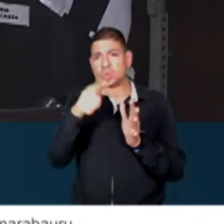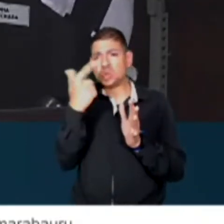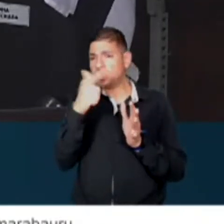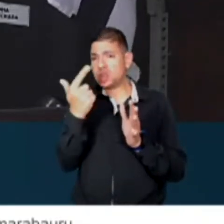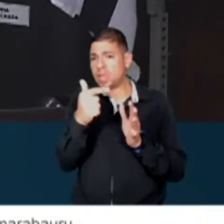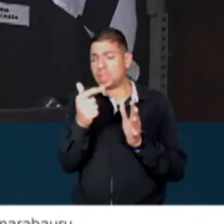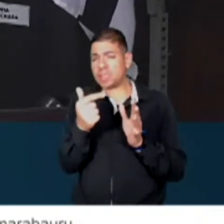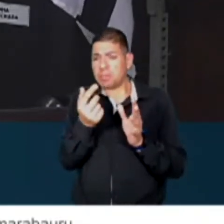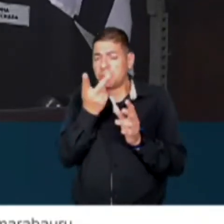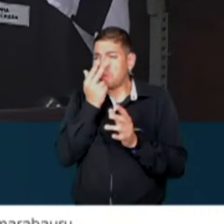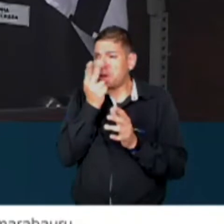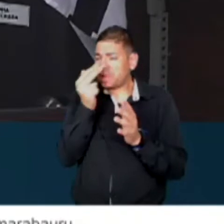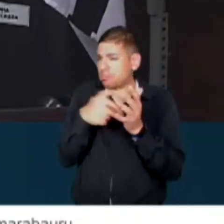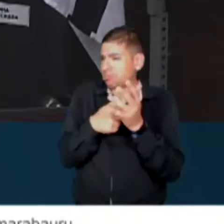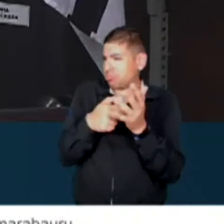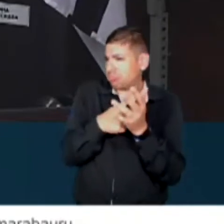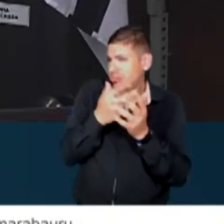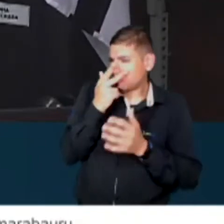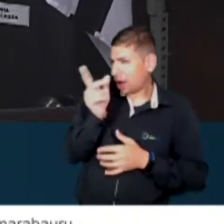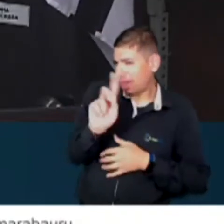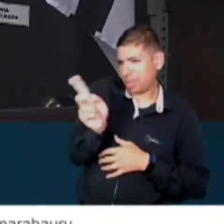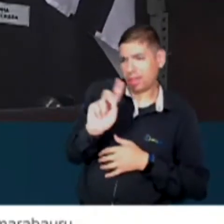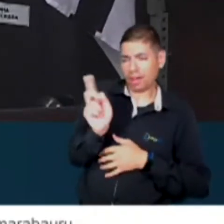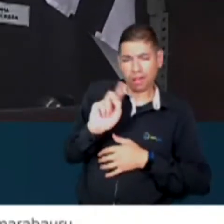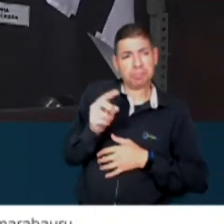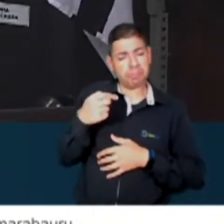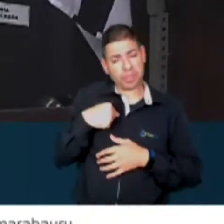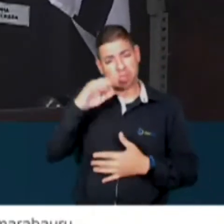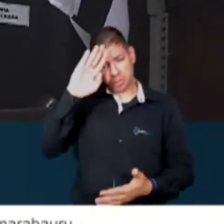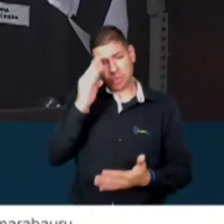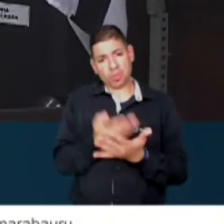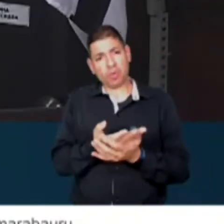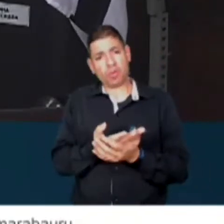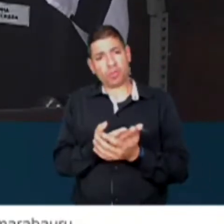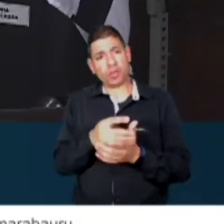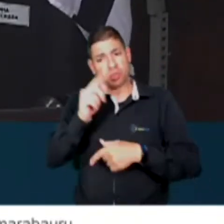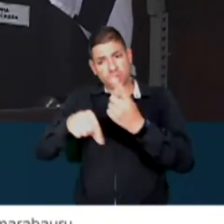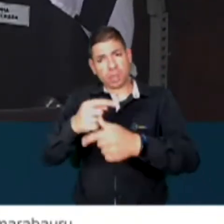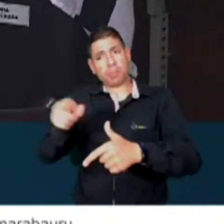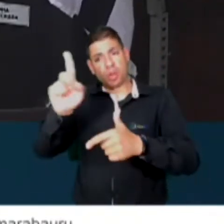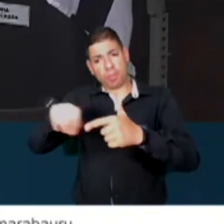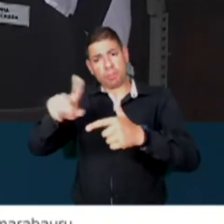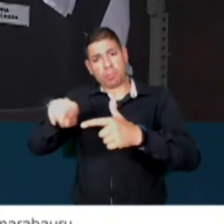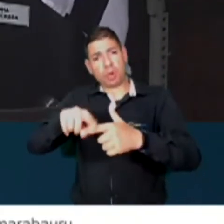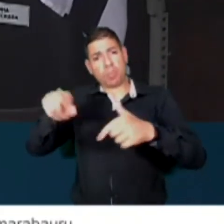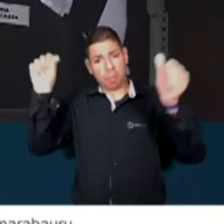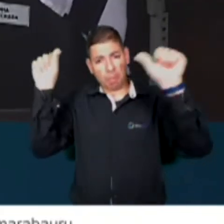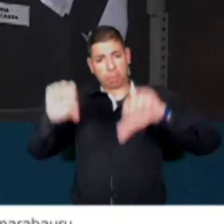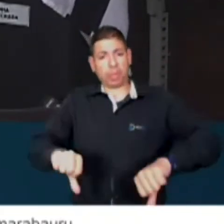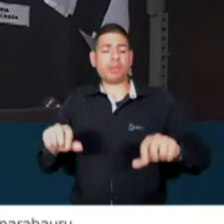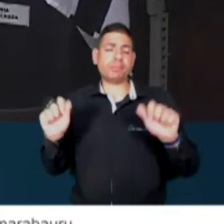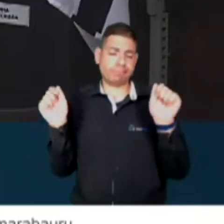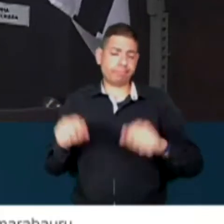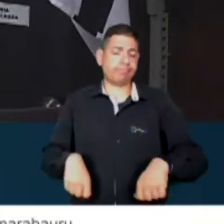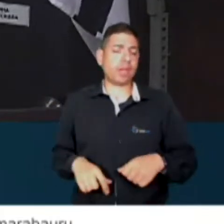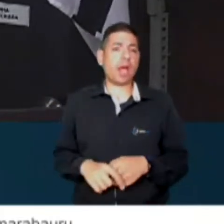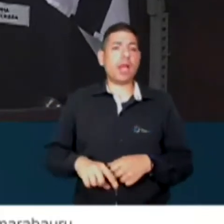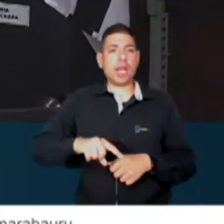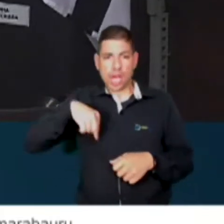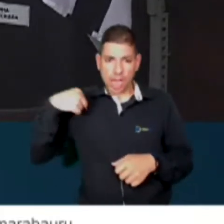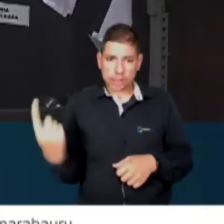verdade, eu creio que ele vai ter problema. Que precisamos ter um pouquinho